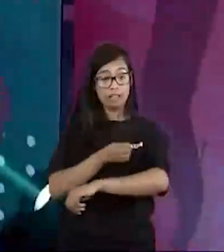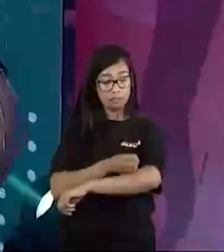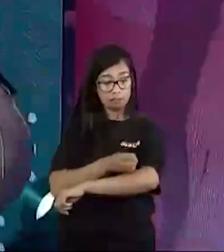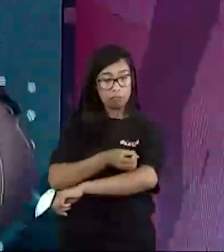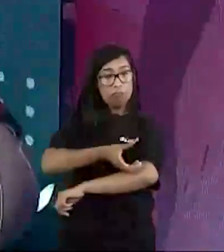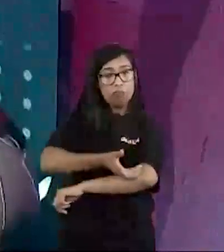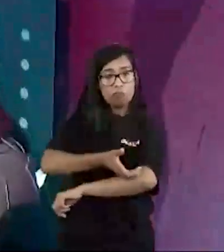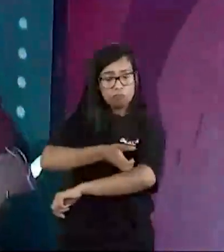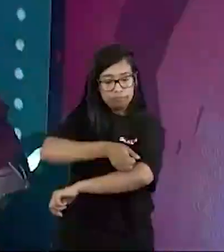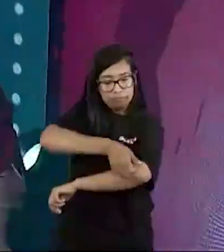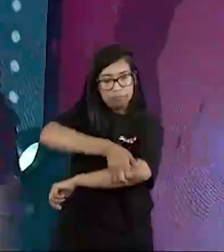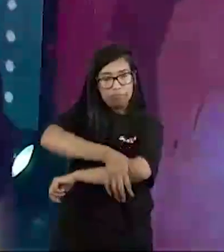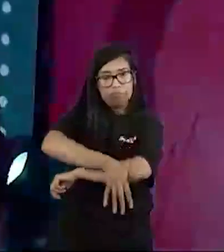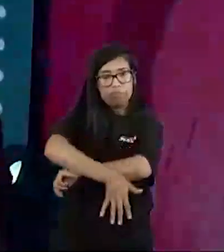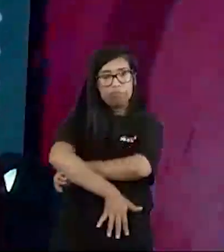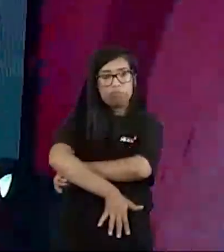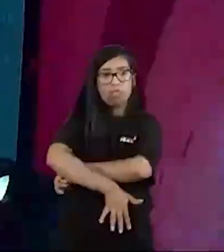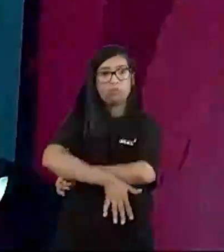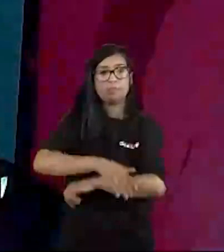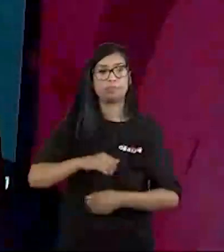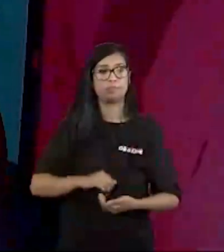mostrar.